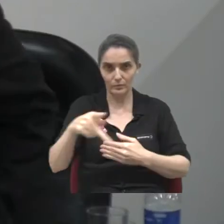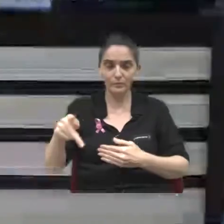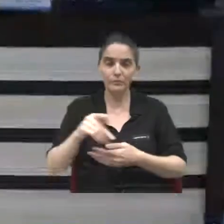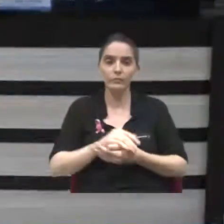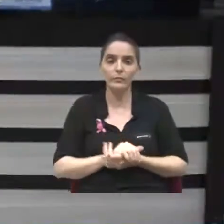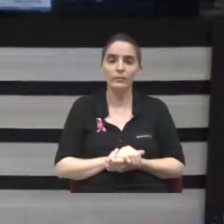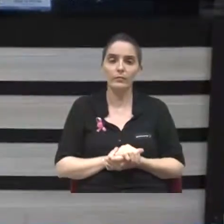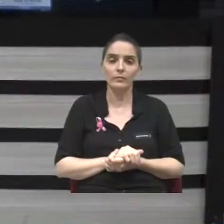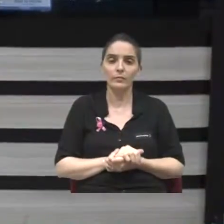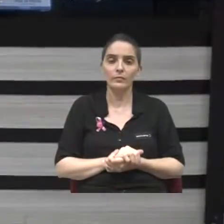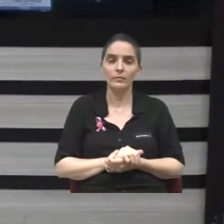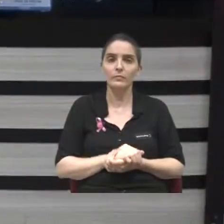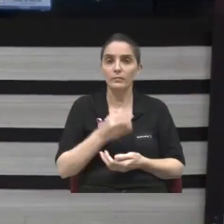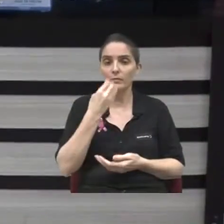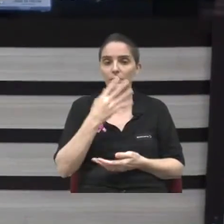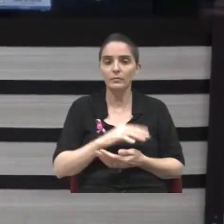bem.